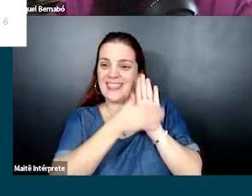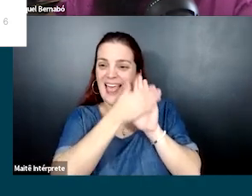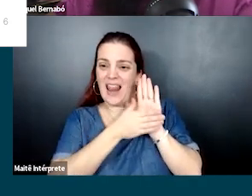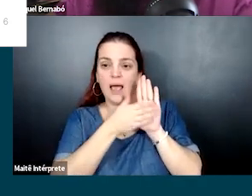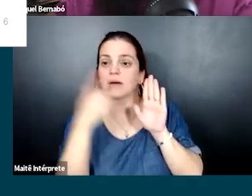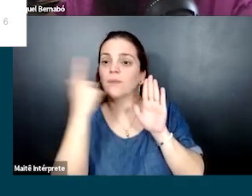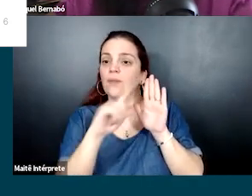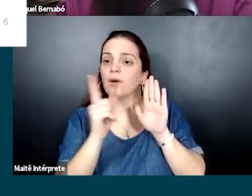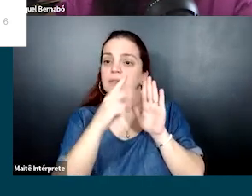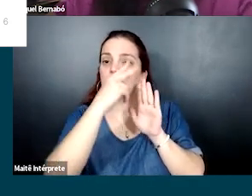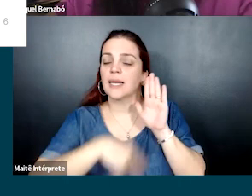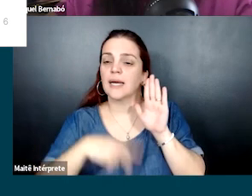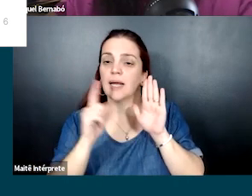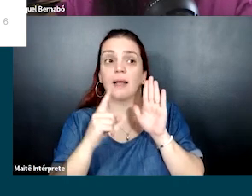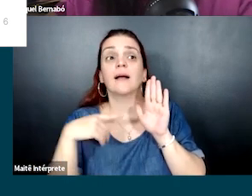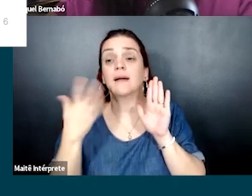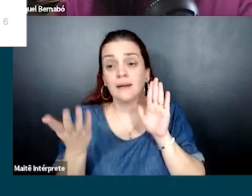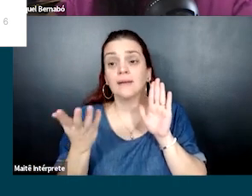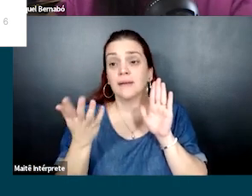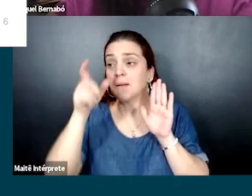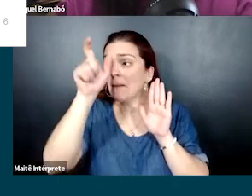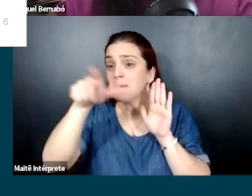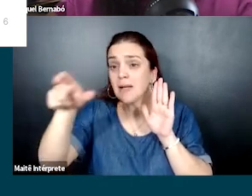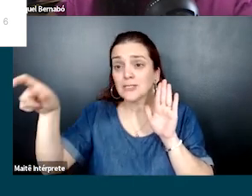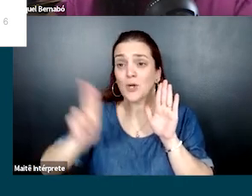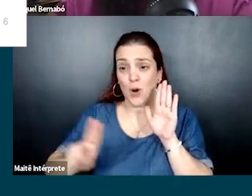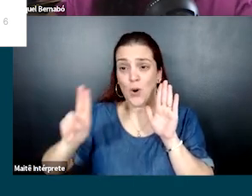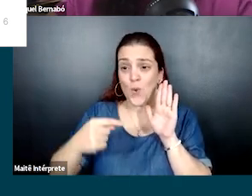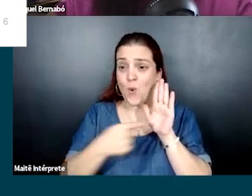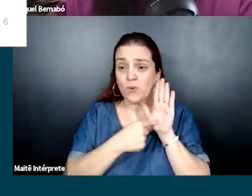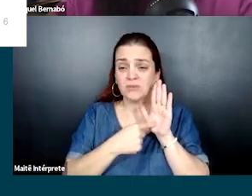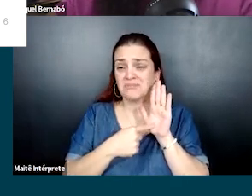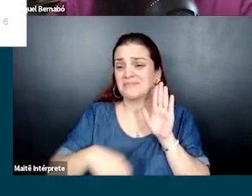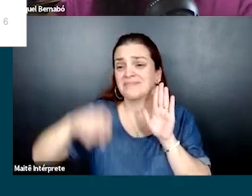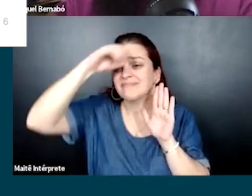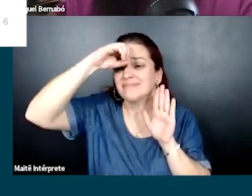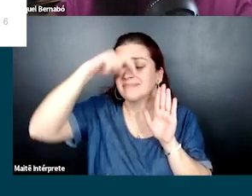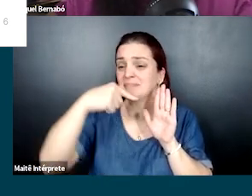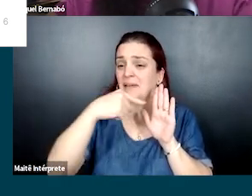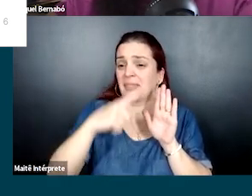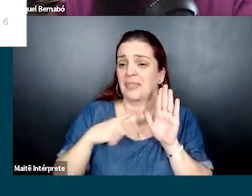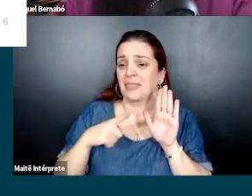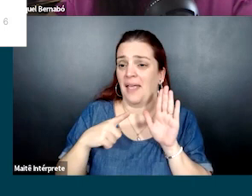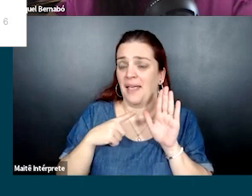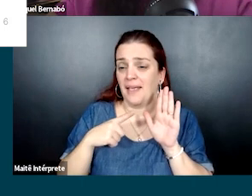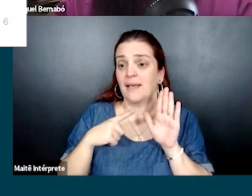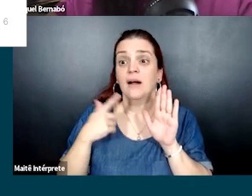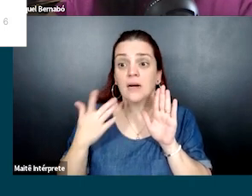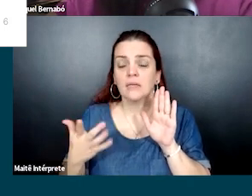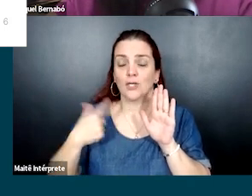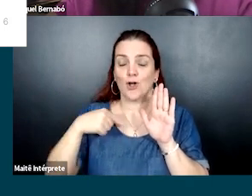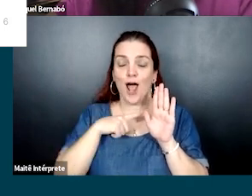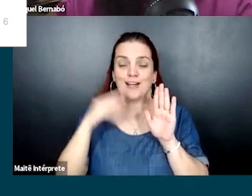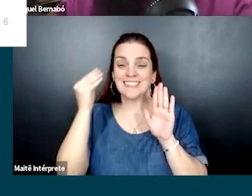não conseguia ler essa função de forma correta e, consequentemente, as pessoas que estavam usando aquele fluxo, elas nem sabiam que esse